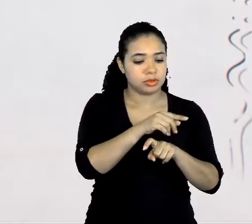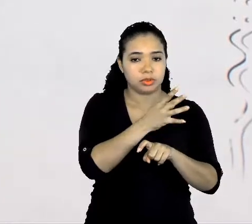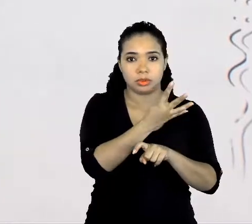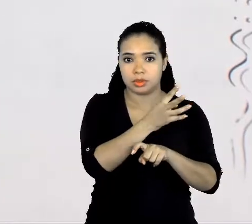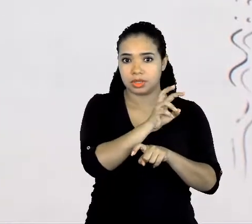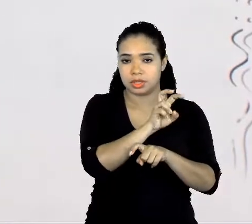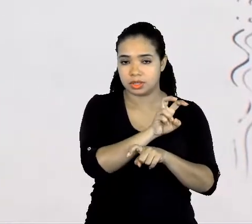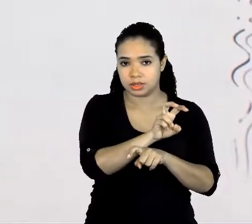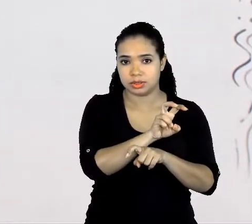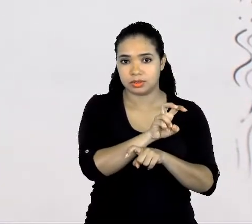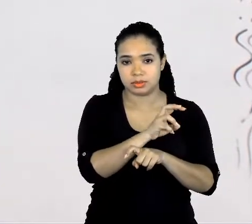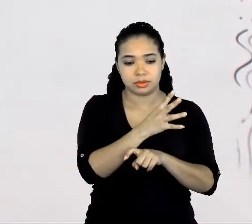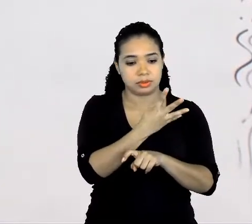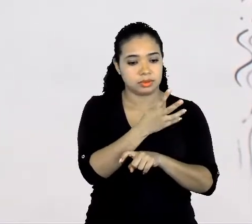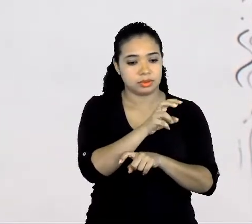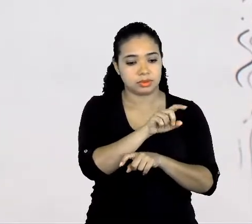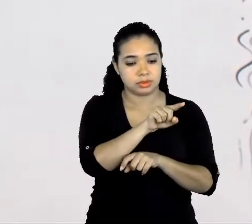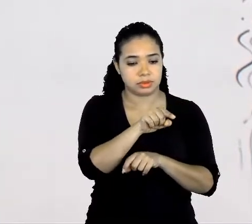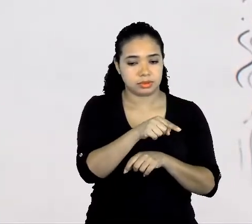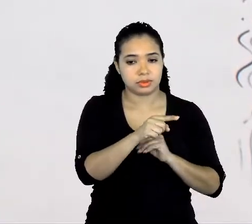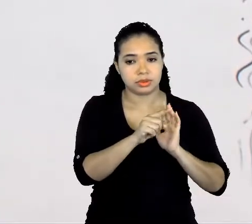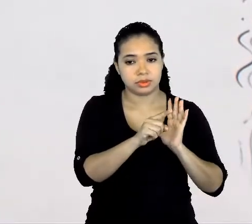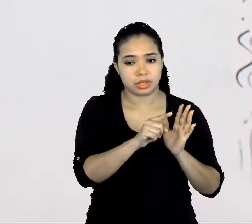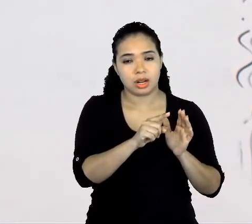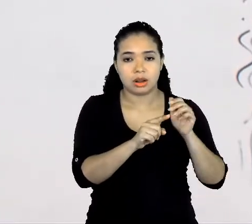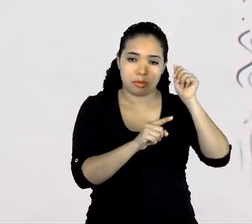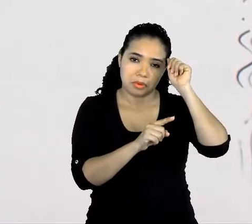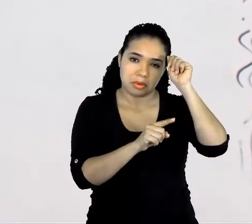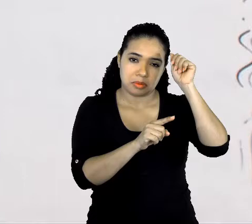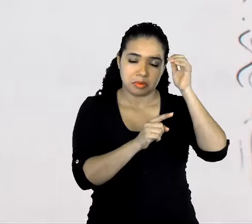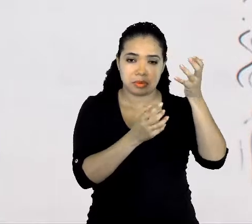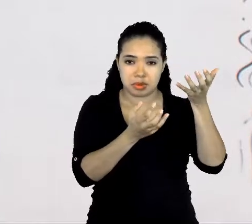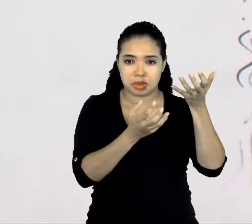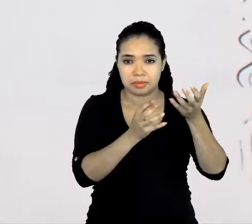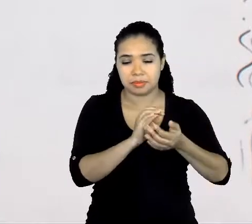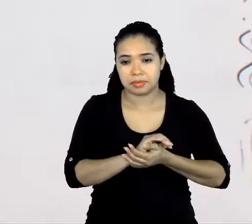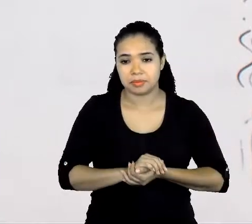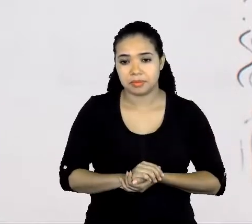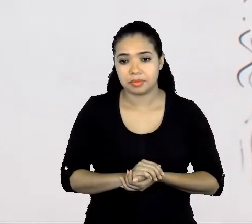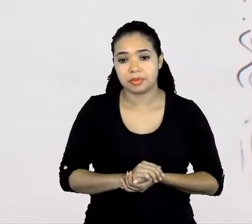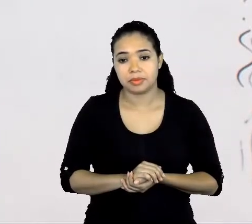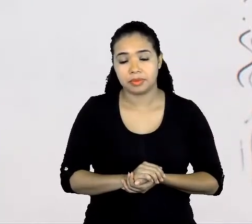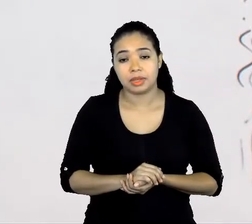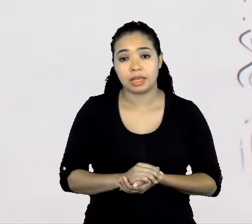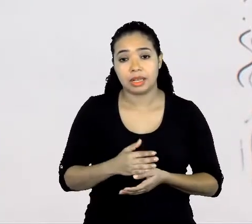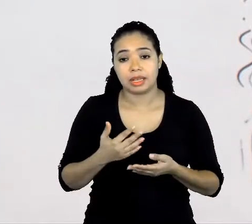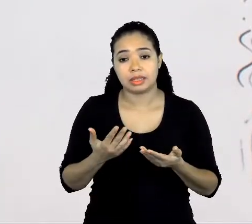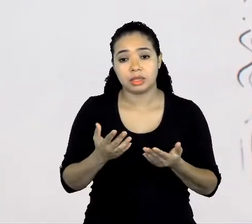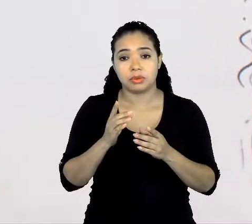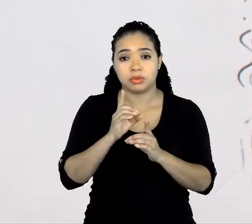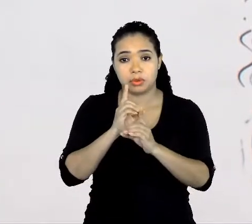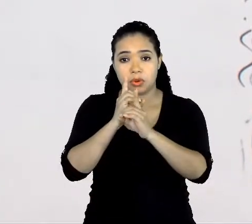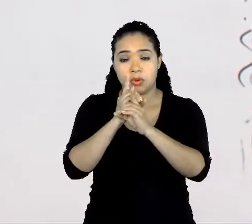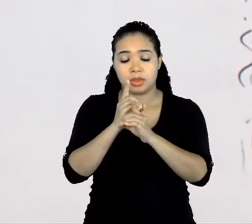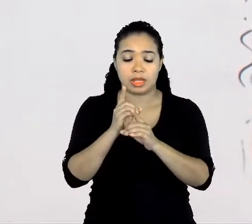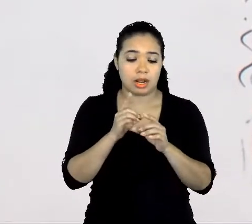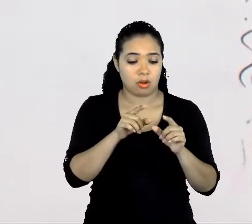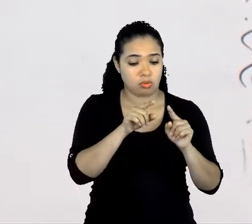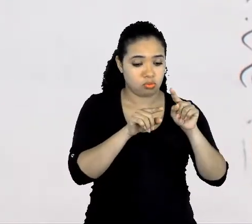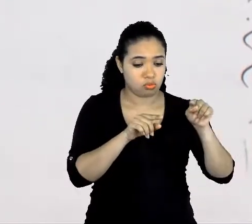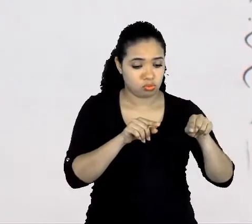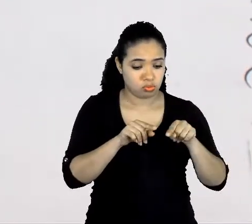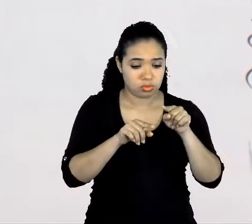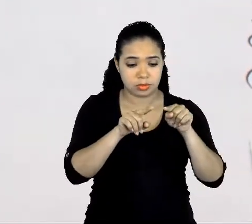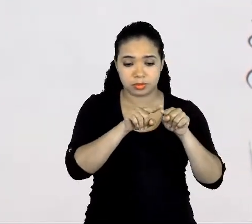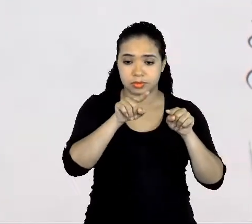ângulo que o autor pretende que eu trabalhe. Então, sobre esse ângulo é que eu vou encontrar os demais. Primeira